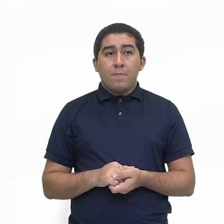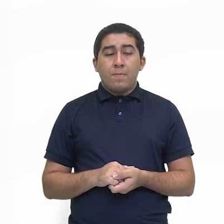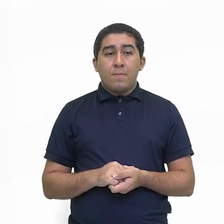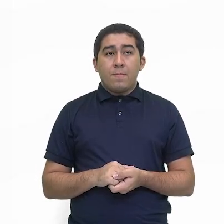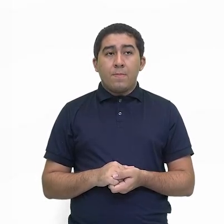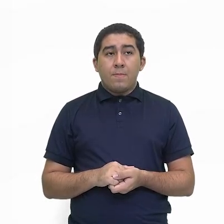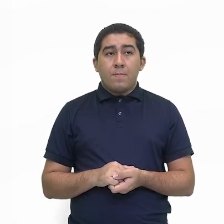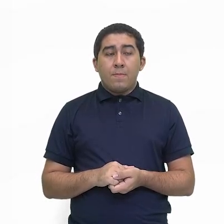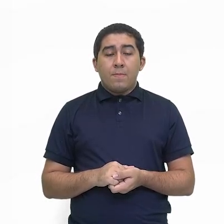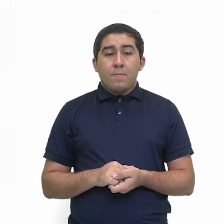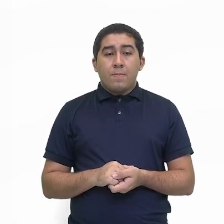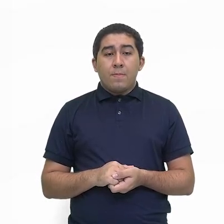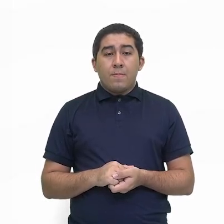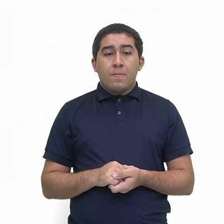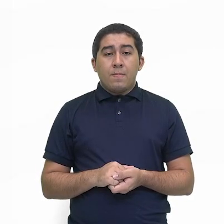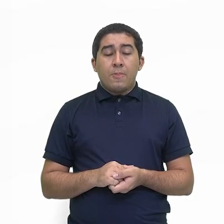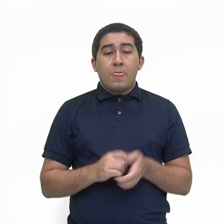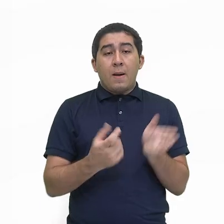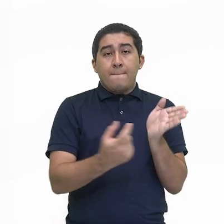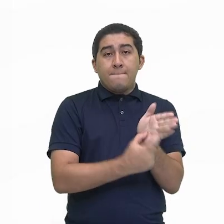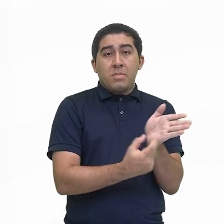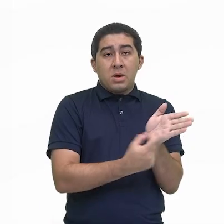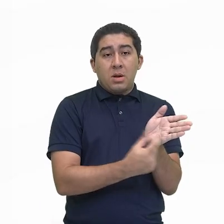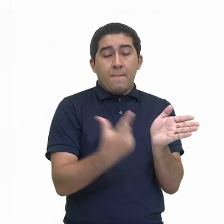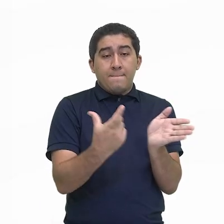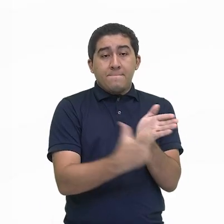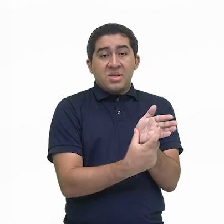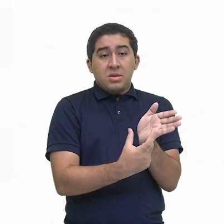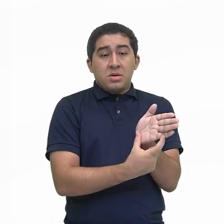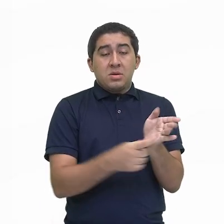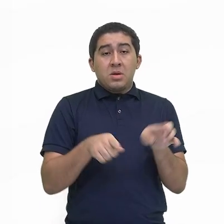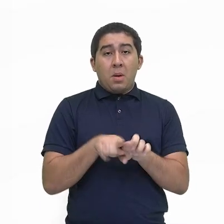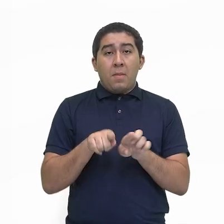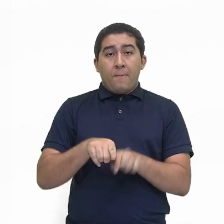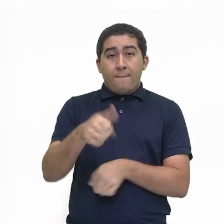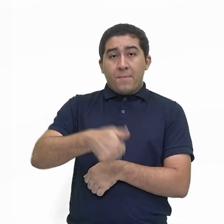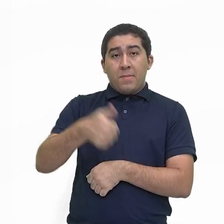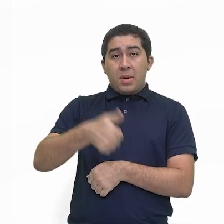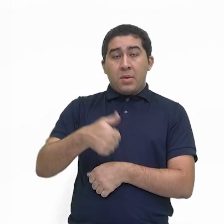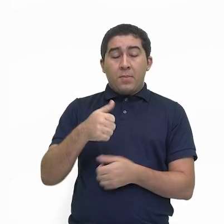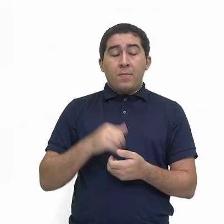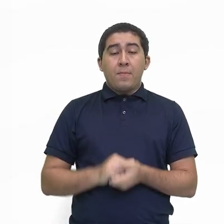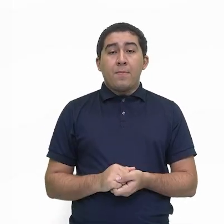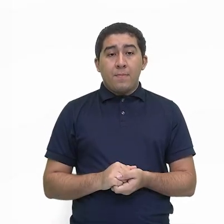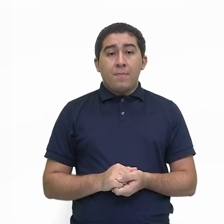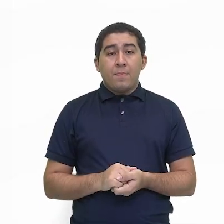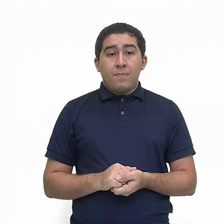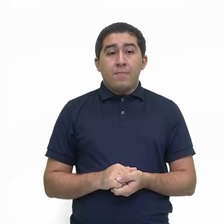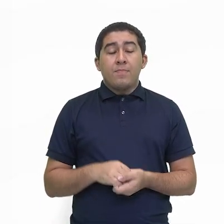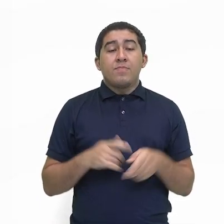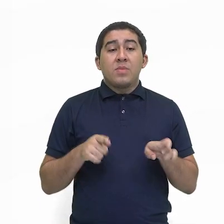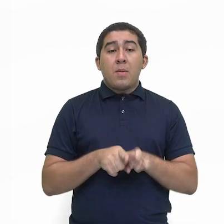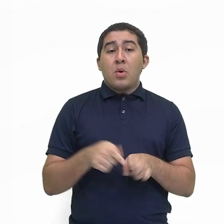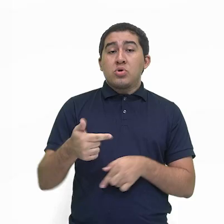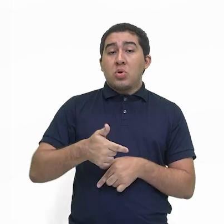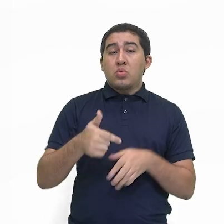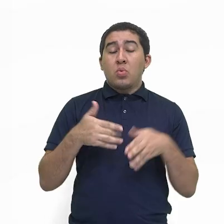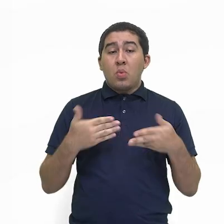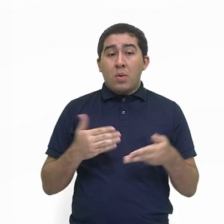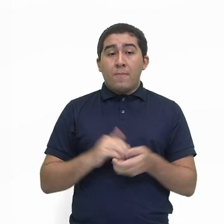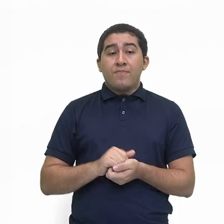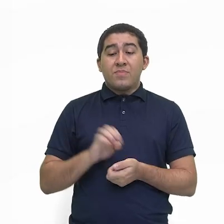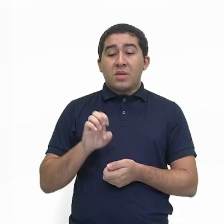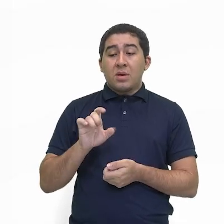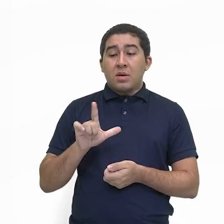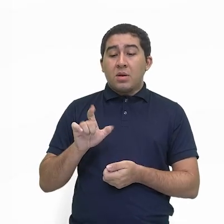Isso, né, nós temos as pilhas e baterias, né, o primeiro campo da eletroquímica, e o segundo é a